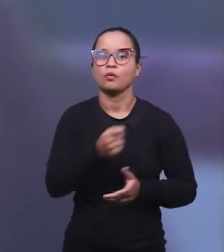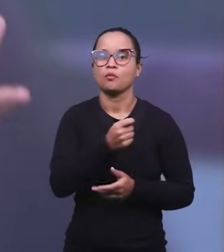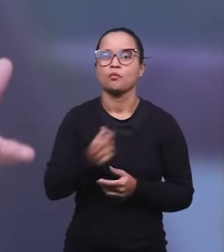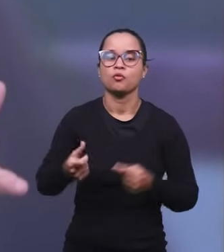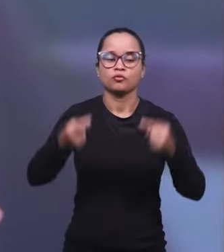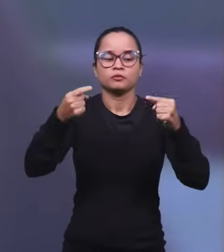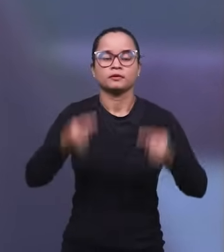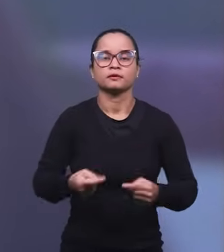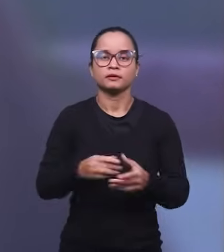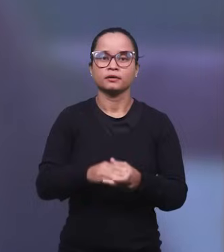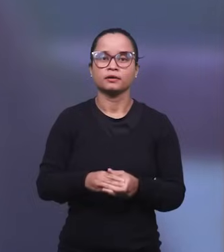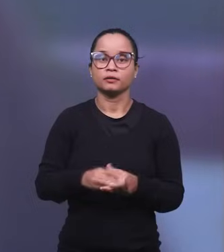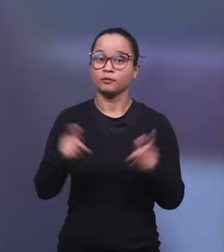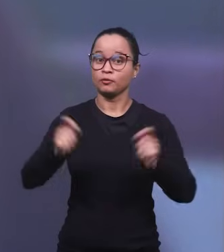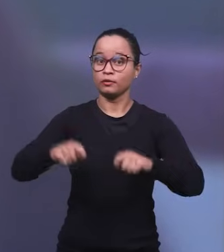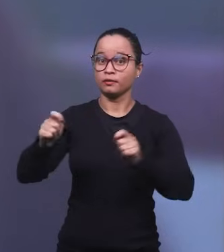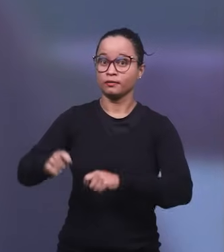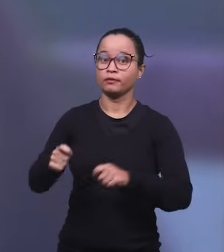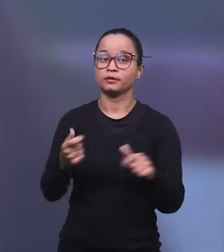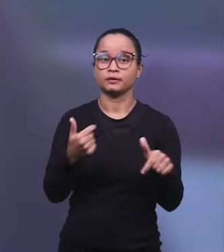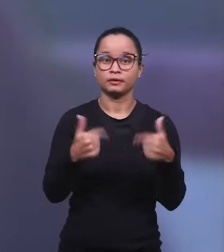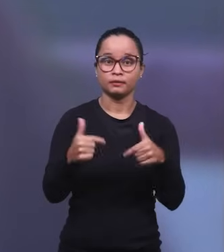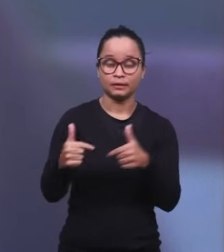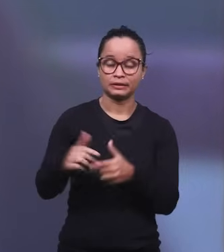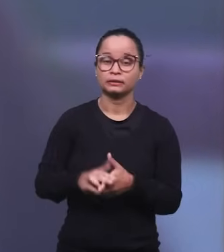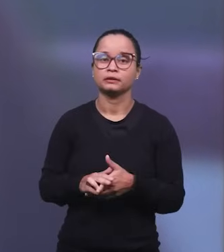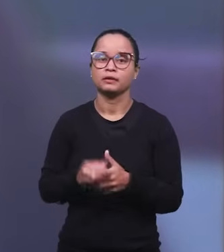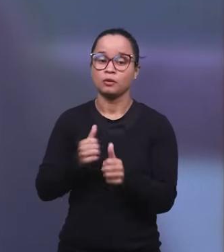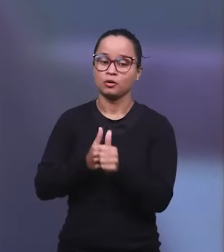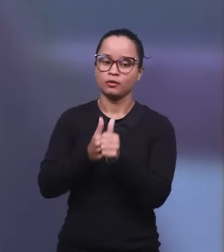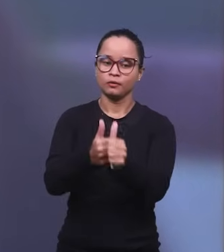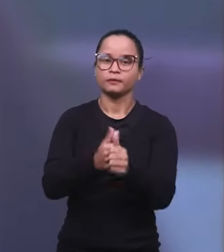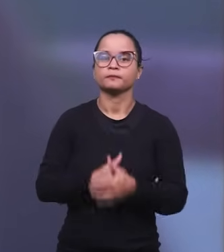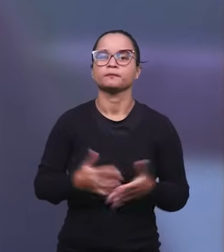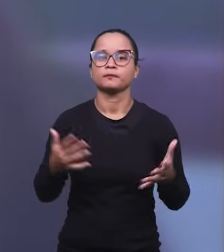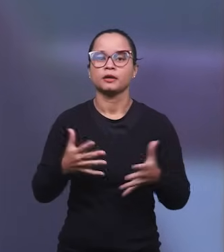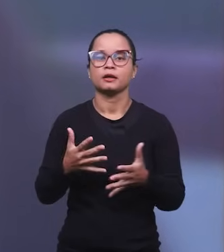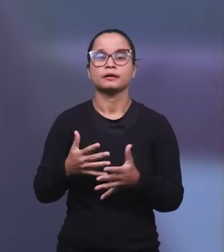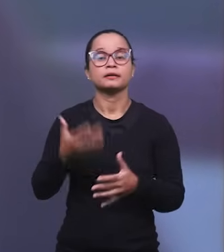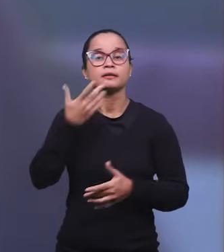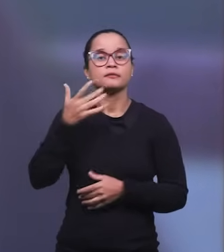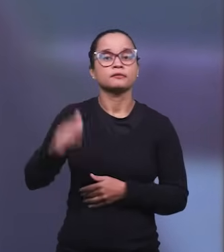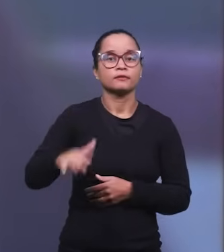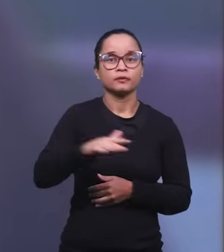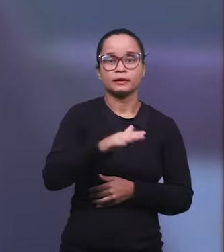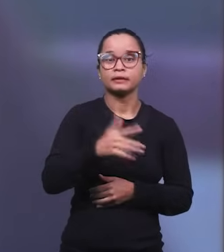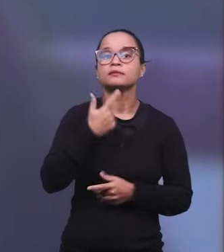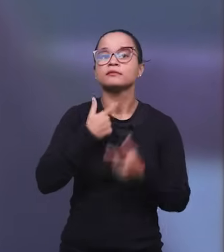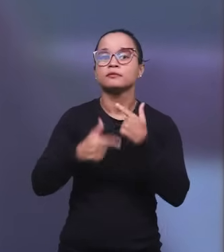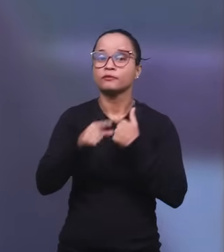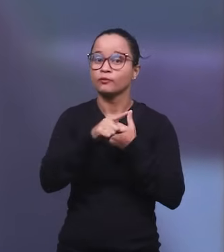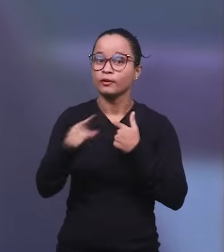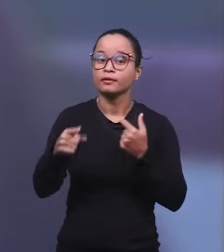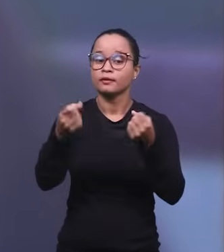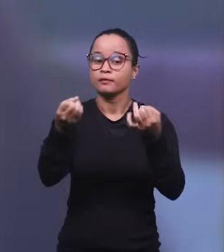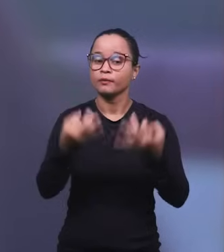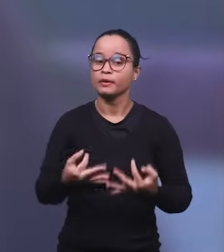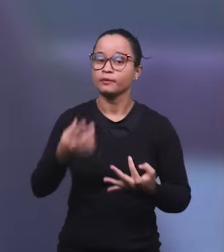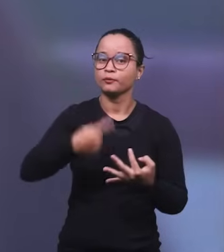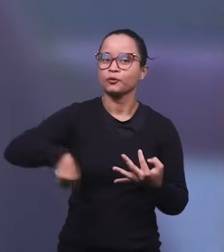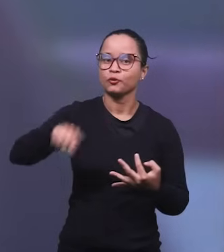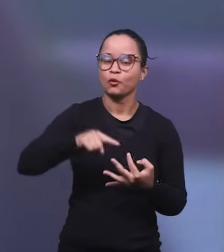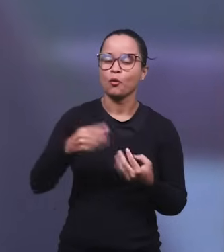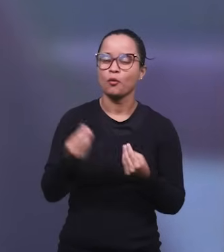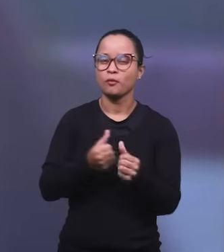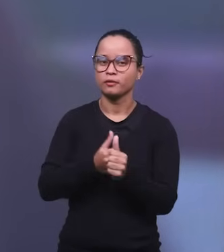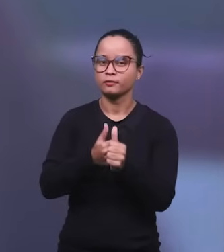sobre esses desafios, sobre as possibilidades para o trabalho, para o acompanhamento das crianças, e queremos que você nos conte como